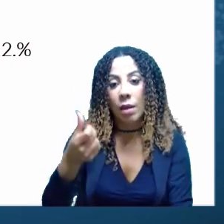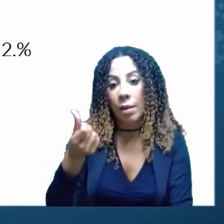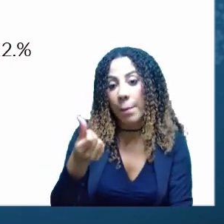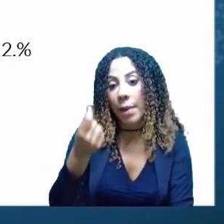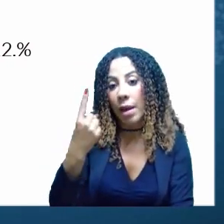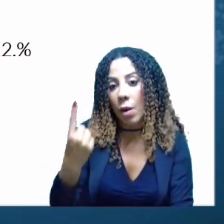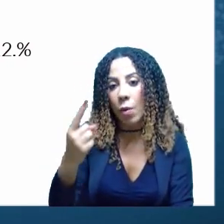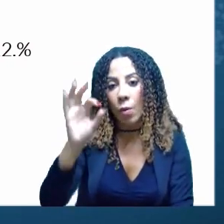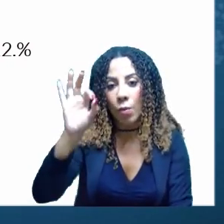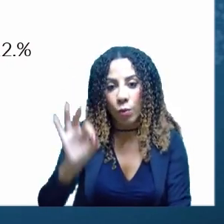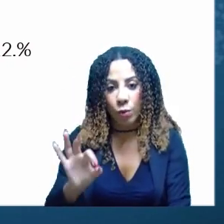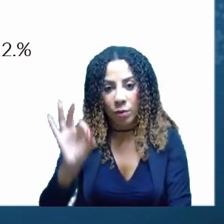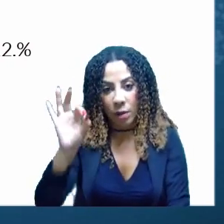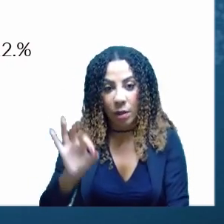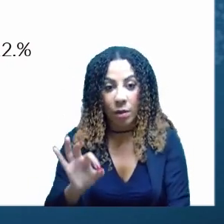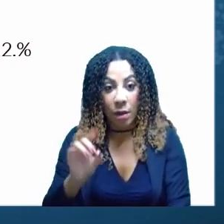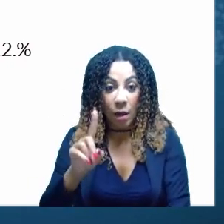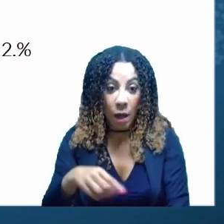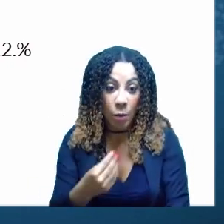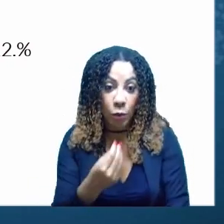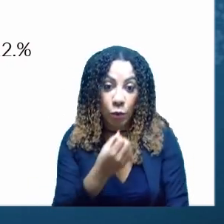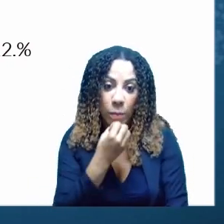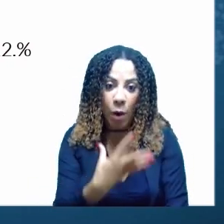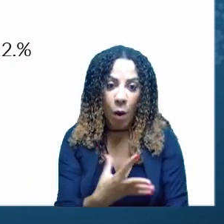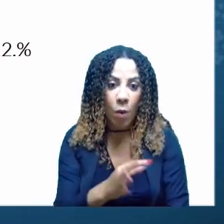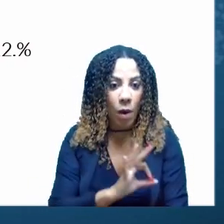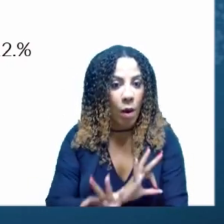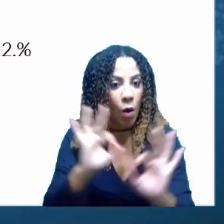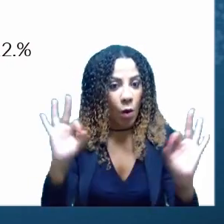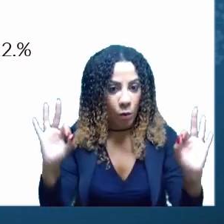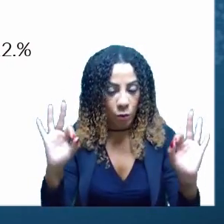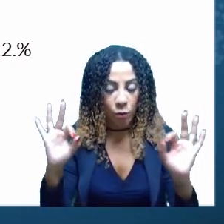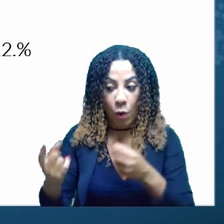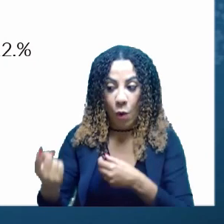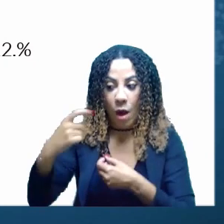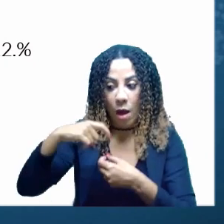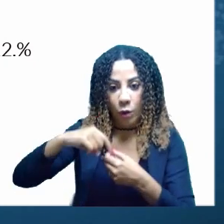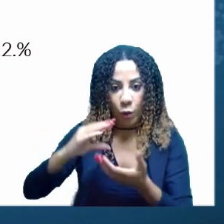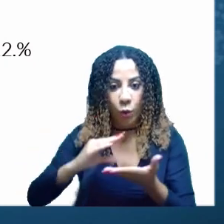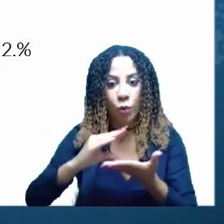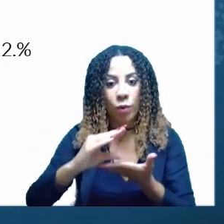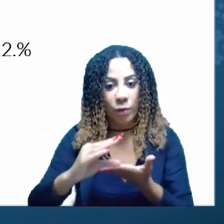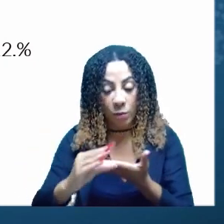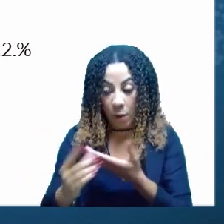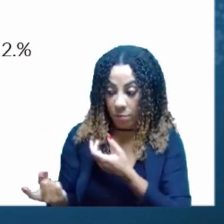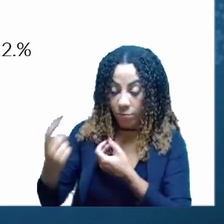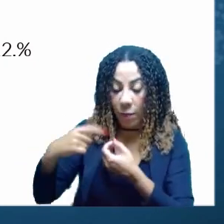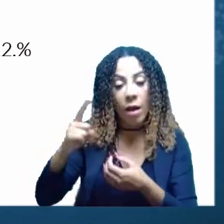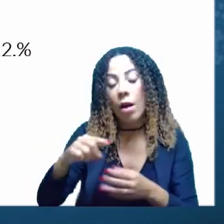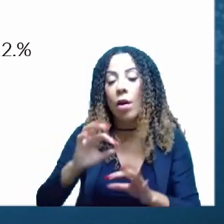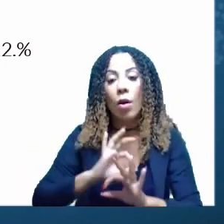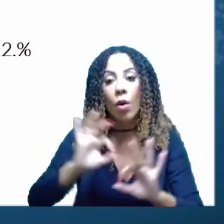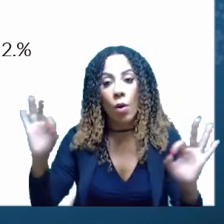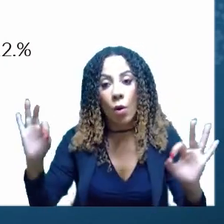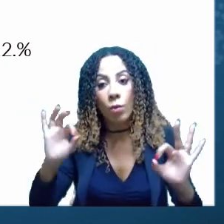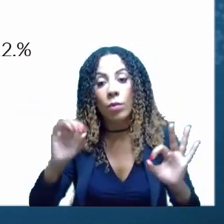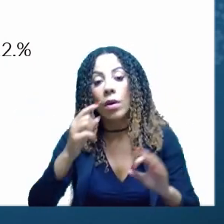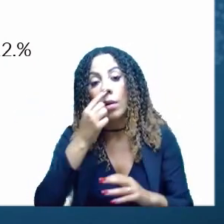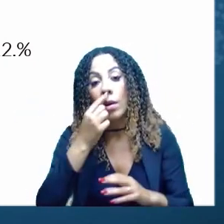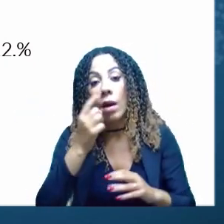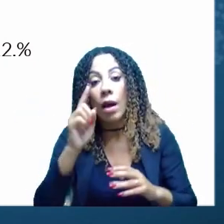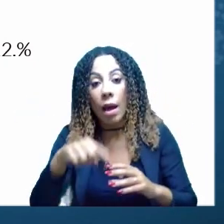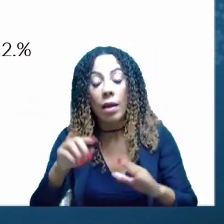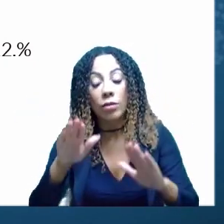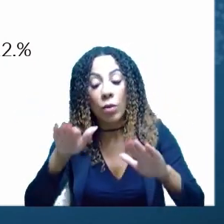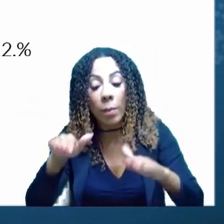561%. É muito bom, é um excelente ROI, o retorno de investimento. E é um caso específico da Covid, mas